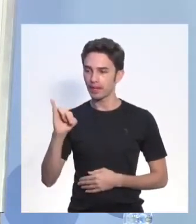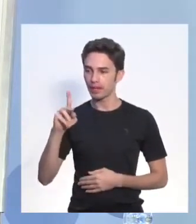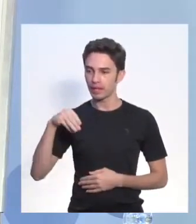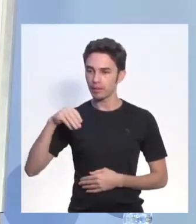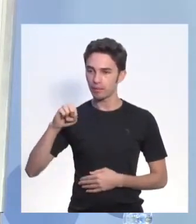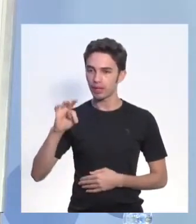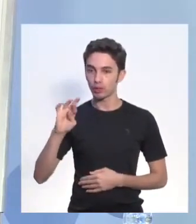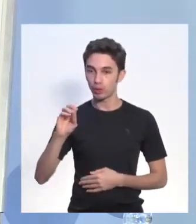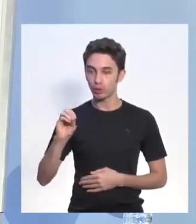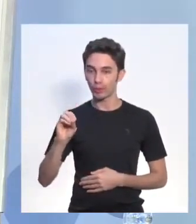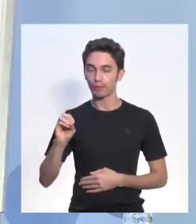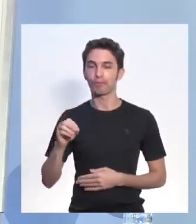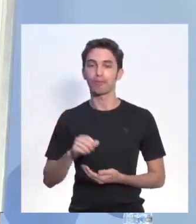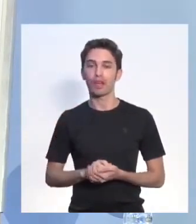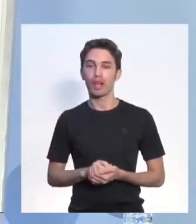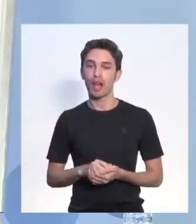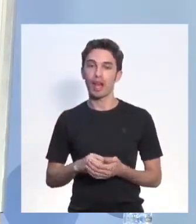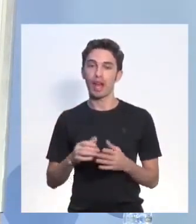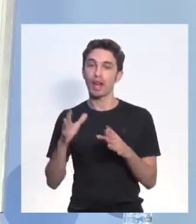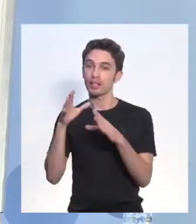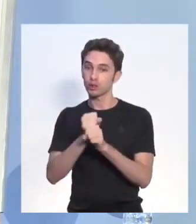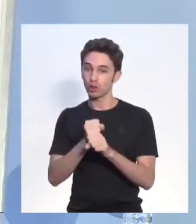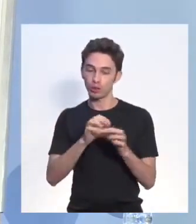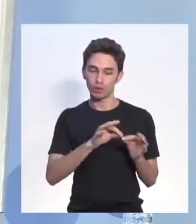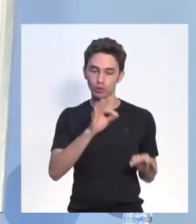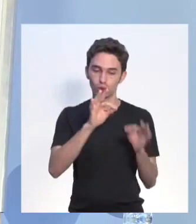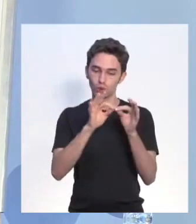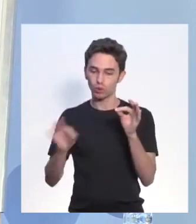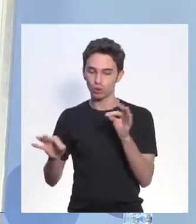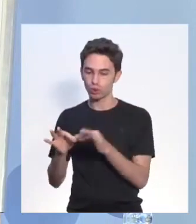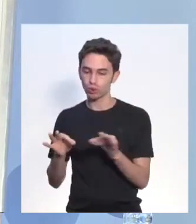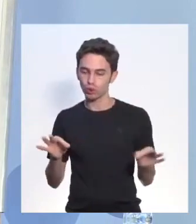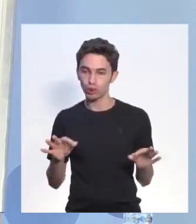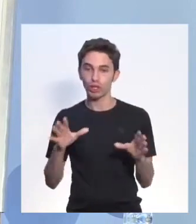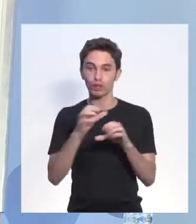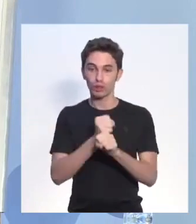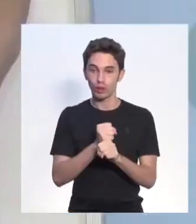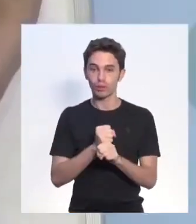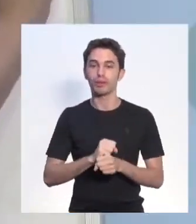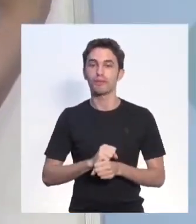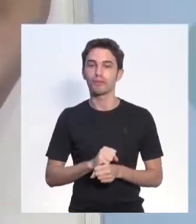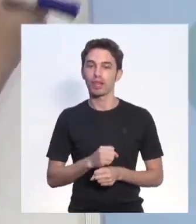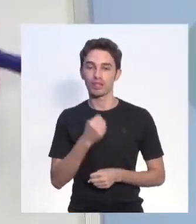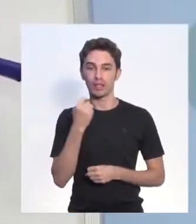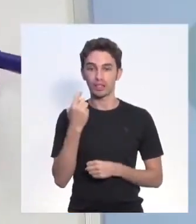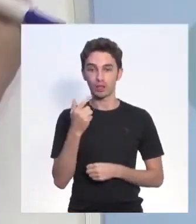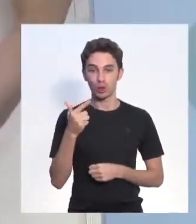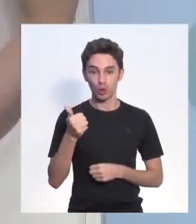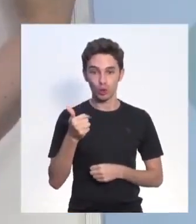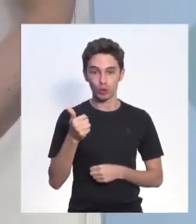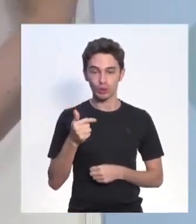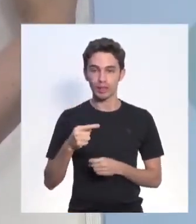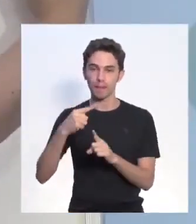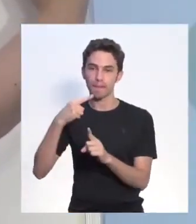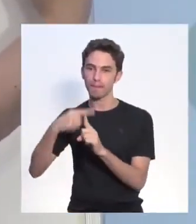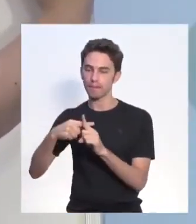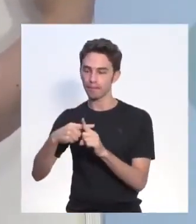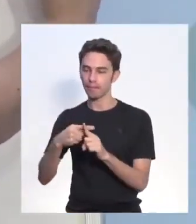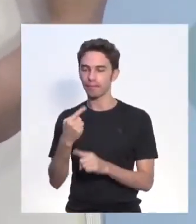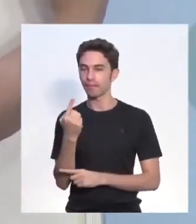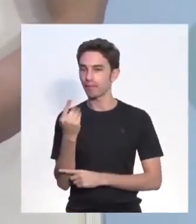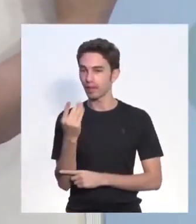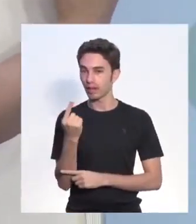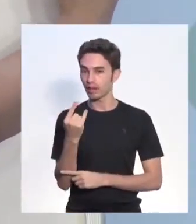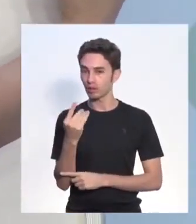Perímetro. Quem que vai ser o perímetro? A soma dos 3 lados. Quem são os lados? 12 mais